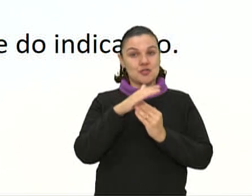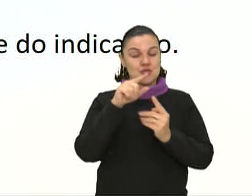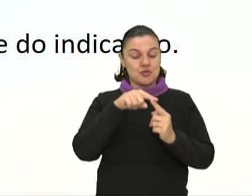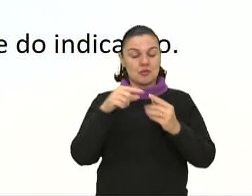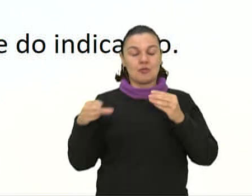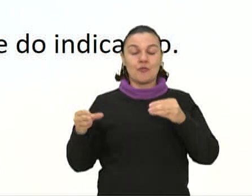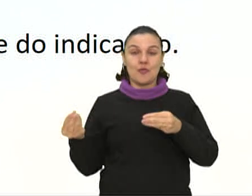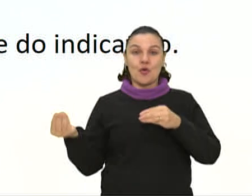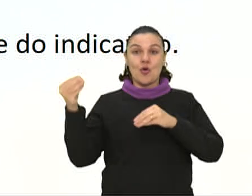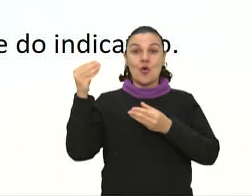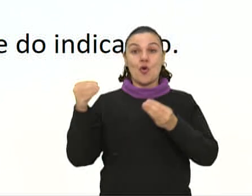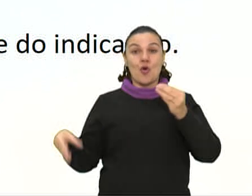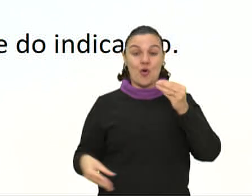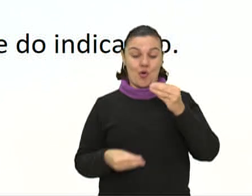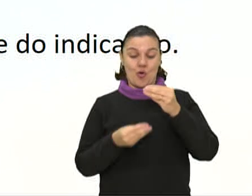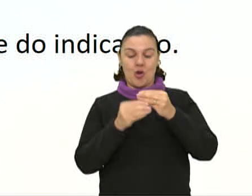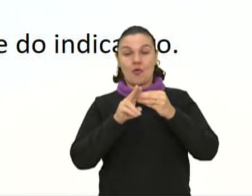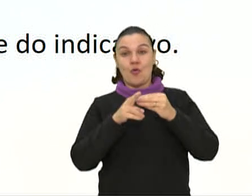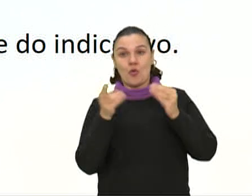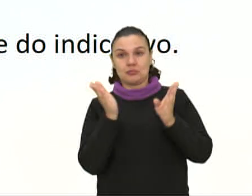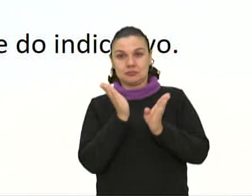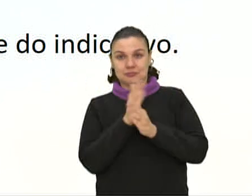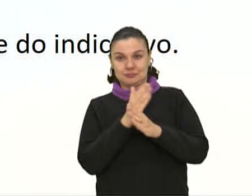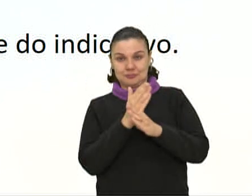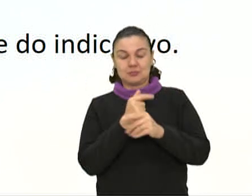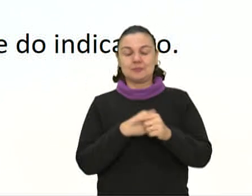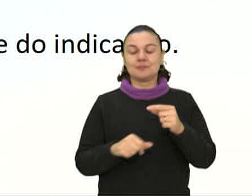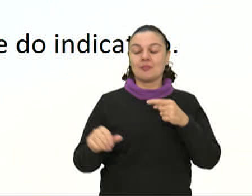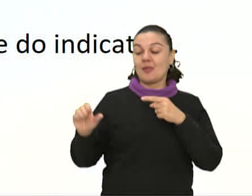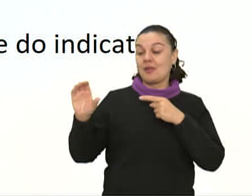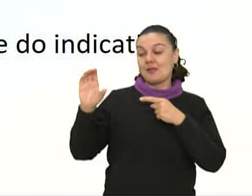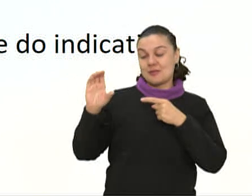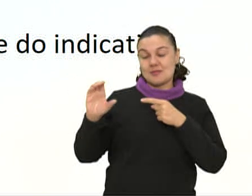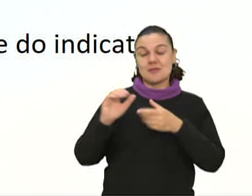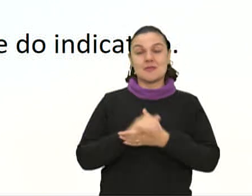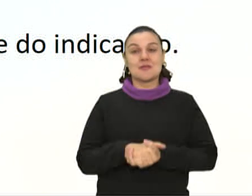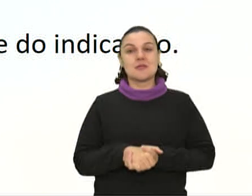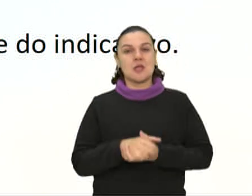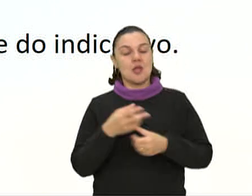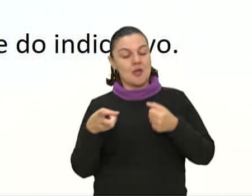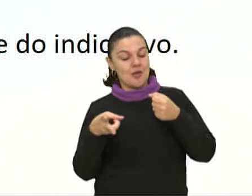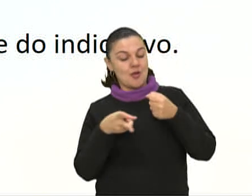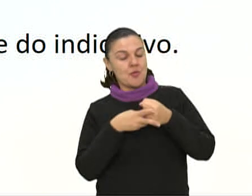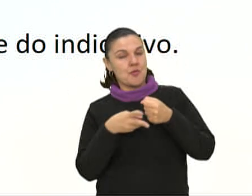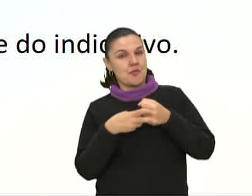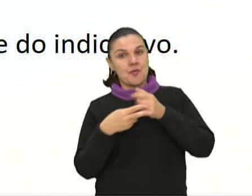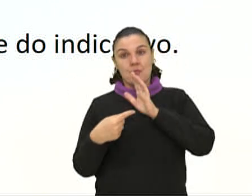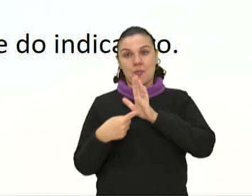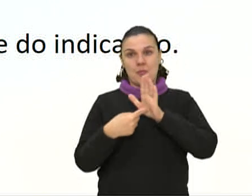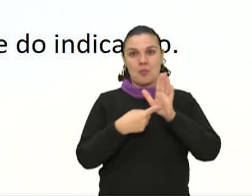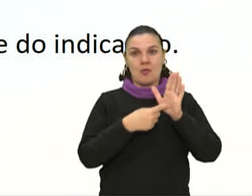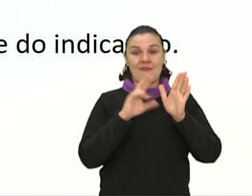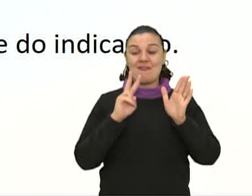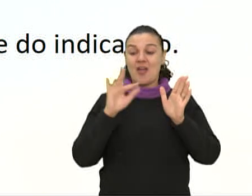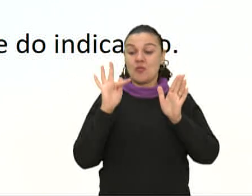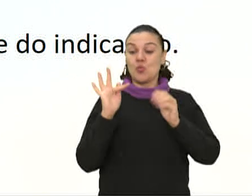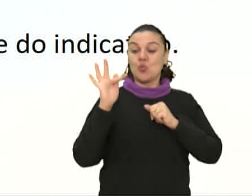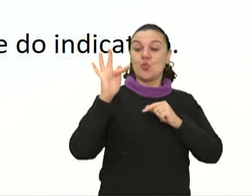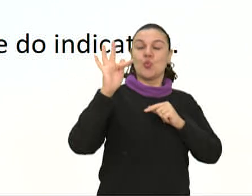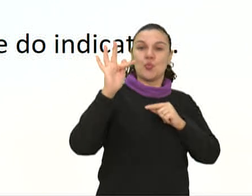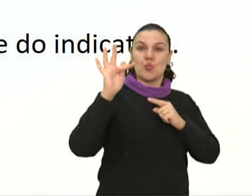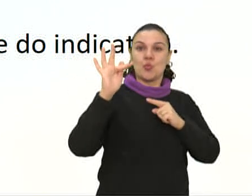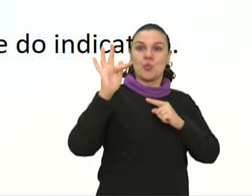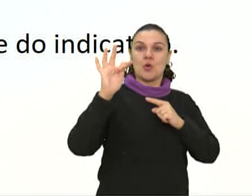em lugar de outro do subjuntivo. Letra C. Uma forma verbal que indica um fato futuro